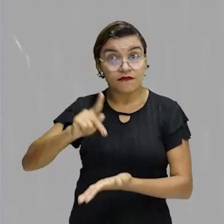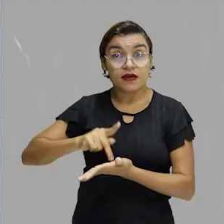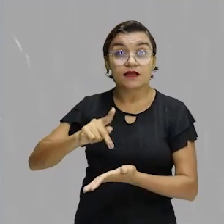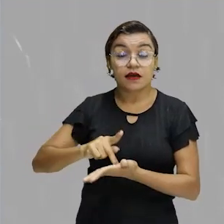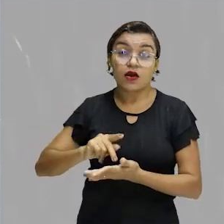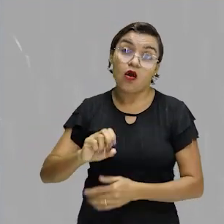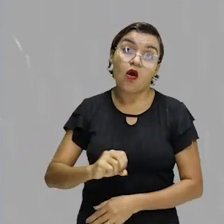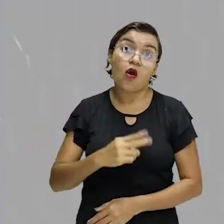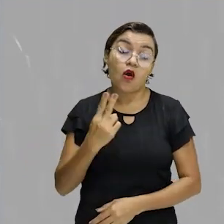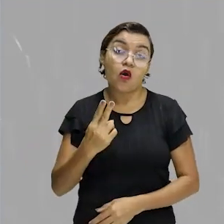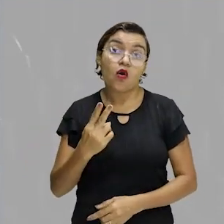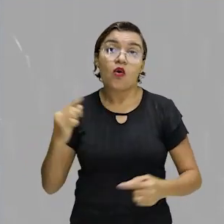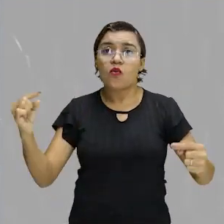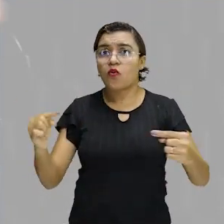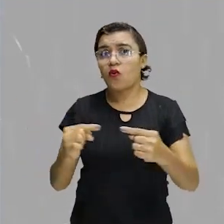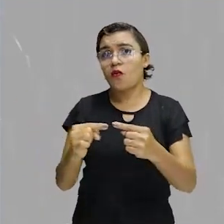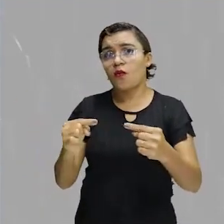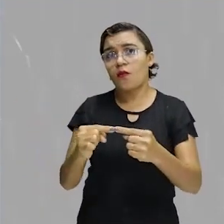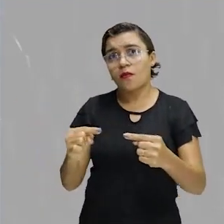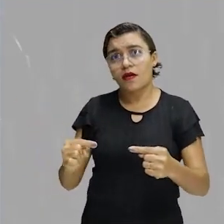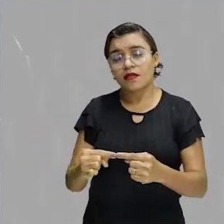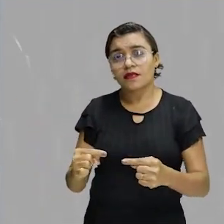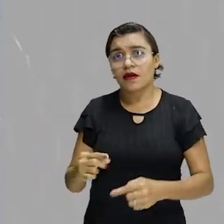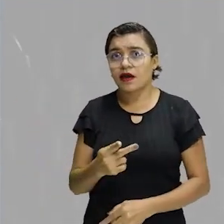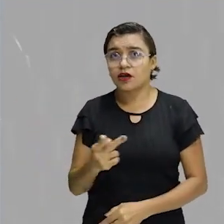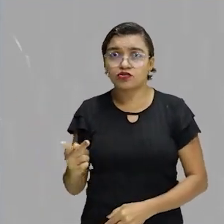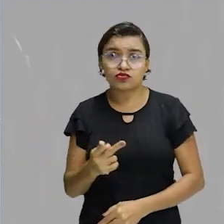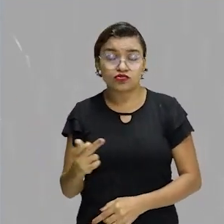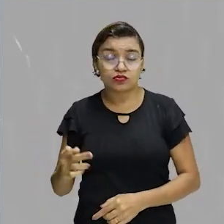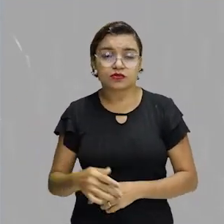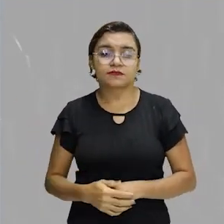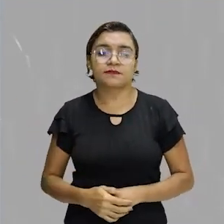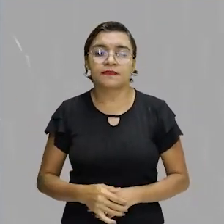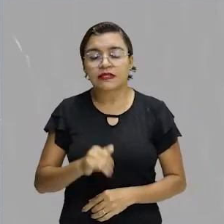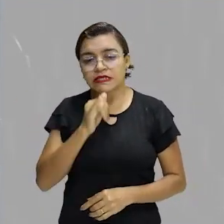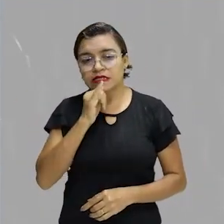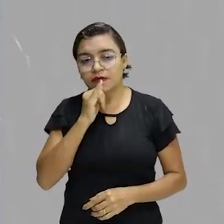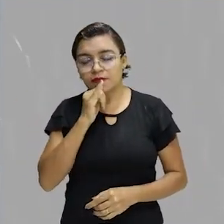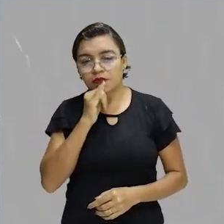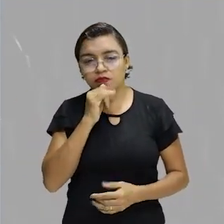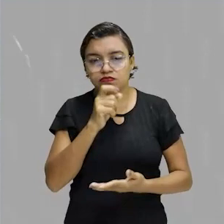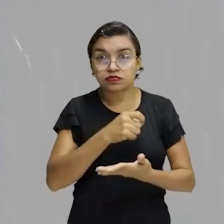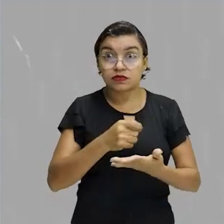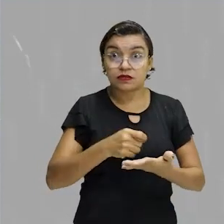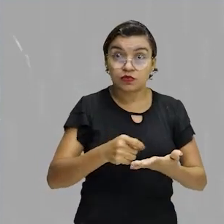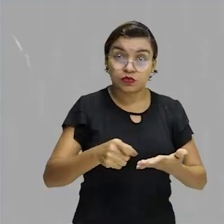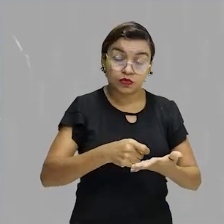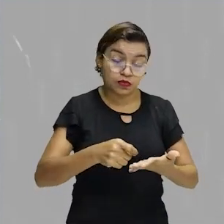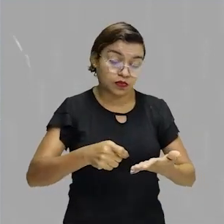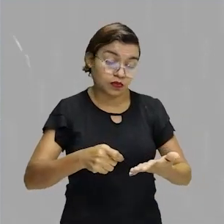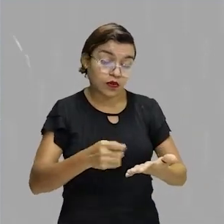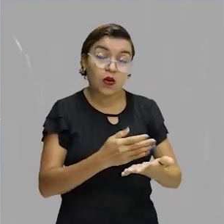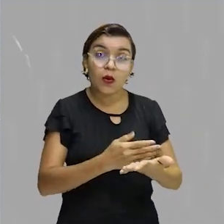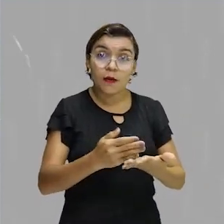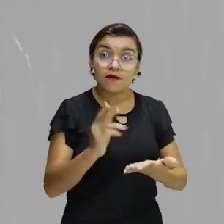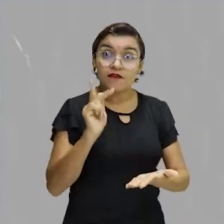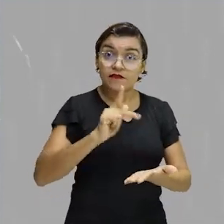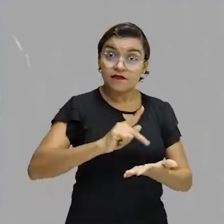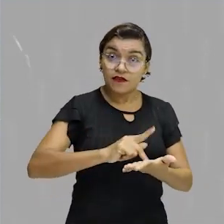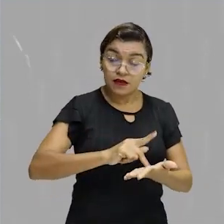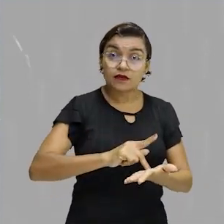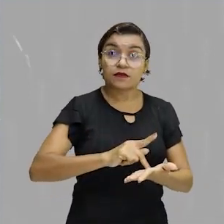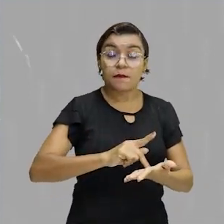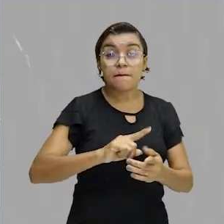ou pode ser uma combinação das duas coisas. Tem obras, por exemplo, que elas começam um relato a partir de um fato real, mas aí